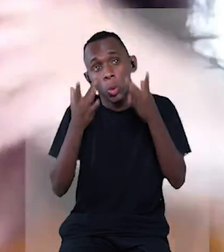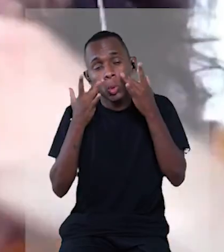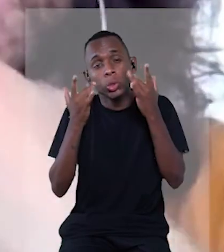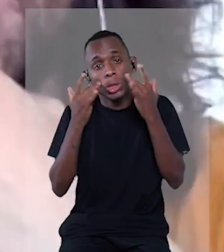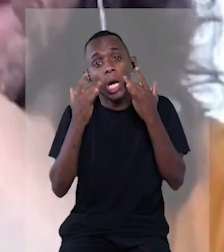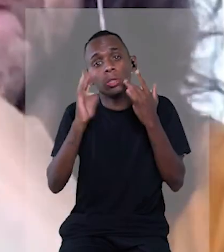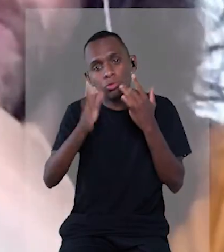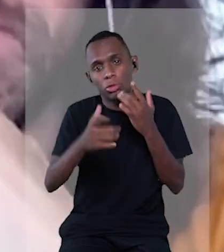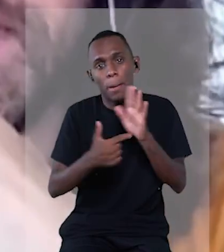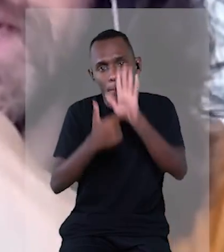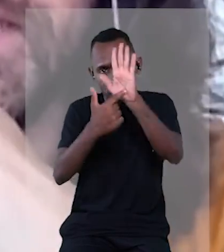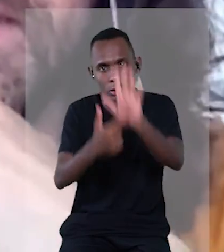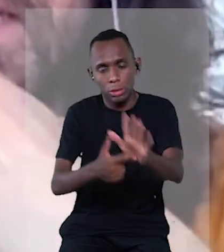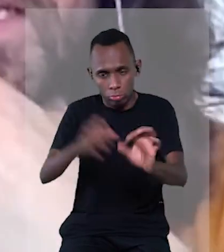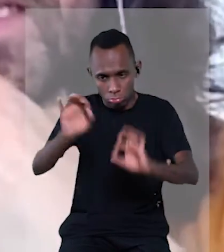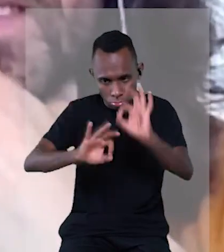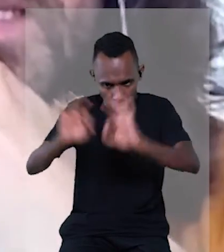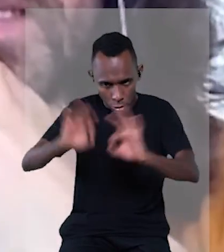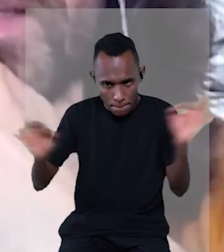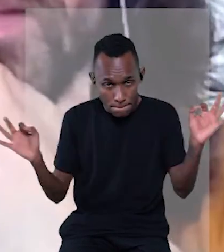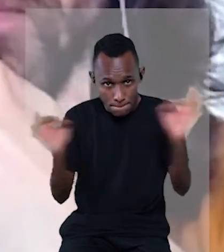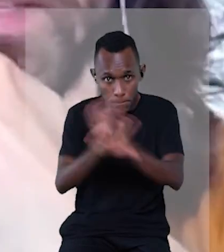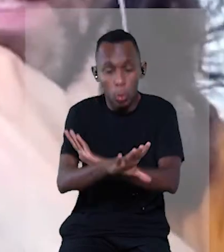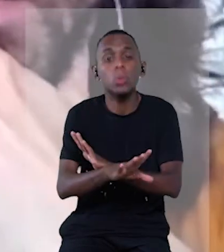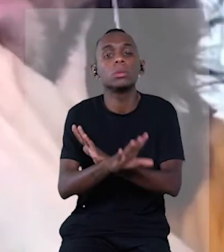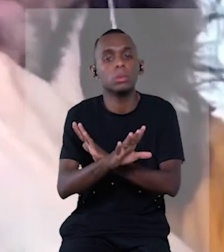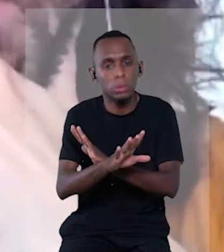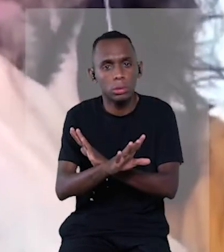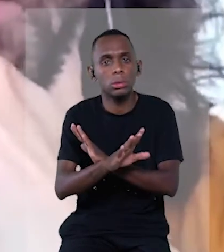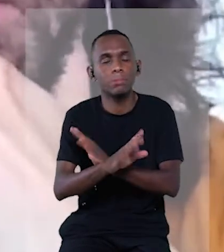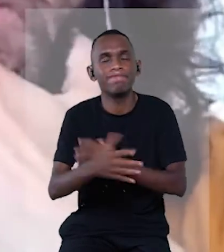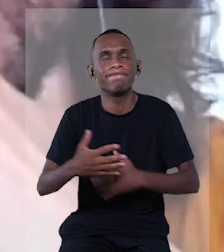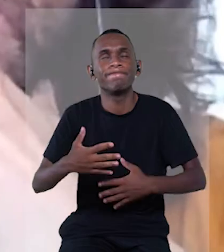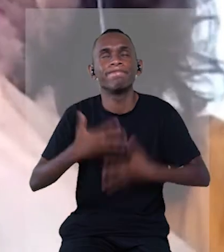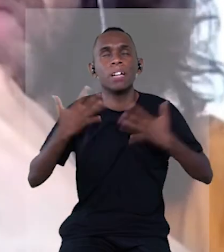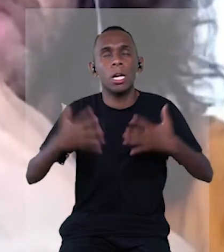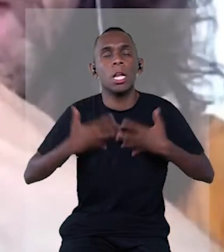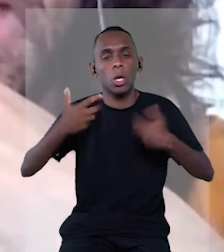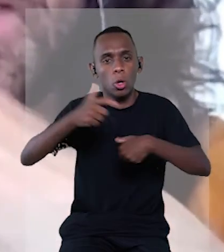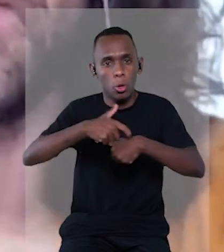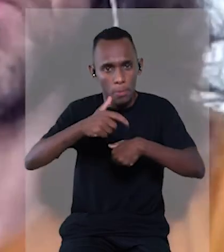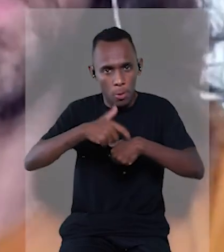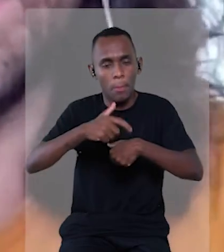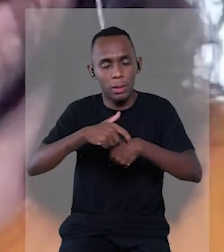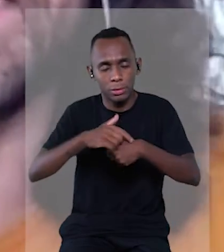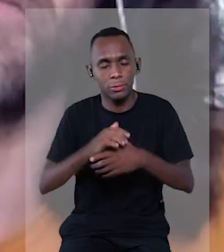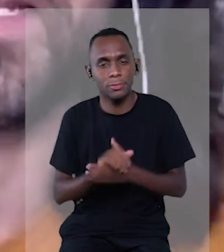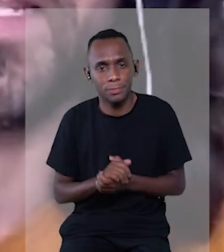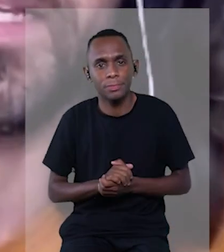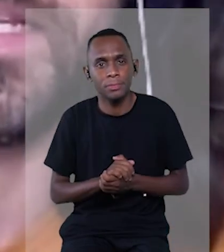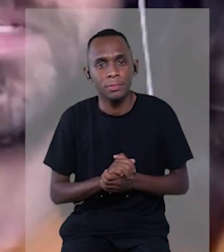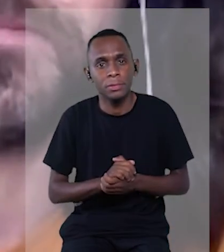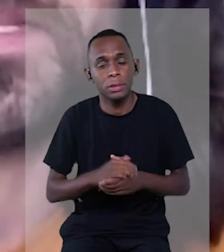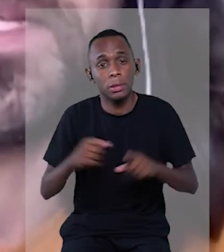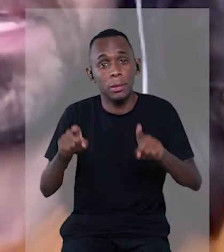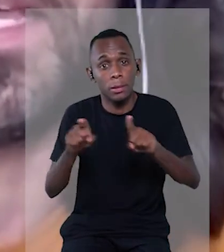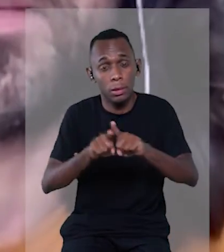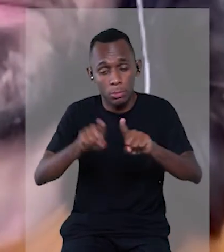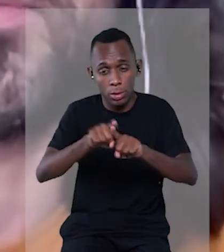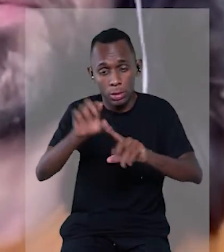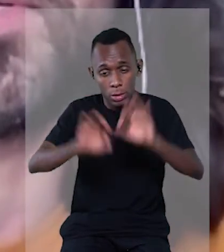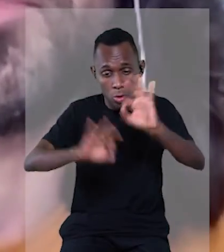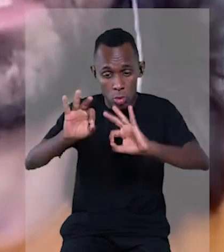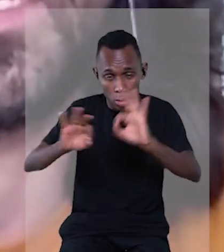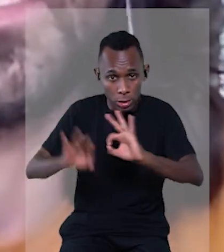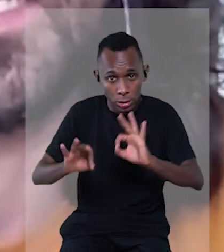tem uma primeira peça montada, e foi assim um momento de muita alegria, chama Uma Tendência para a Alegria.